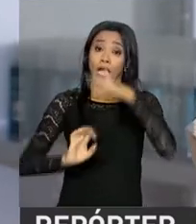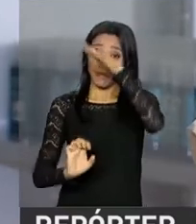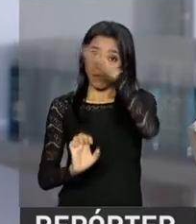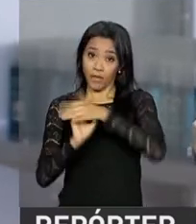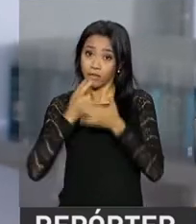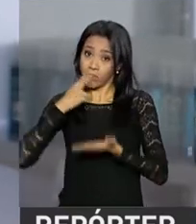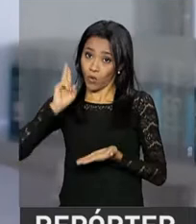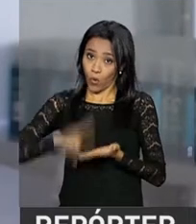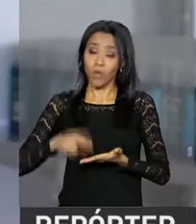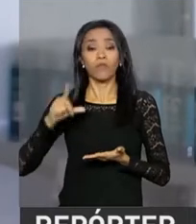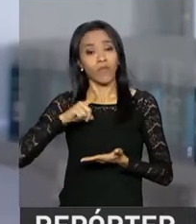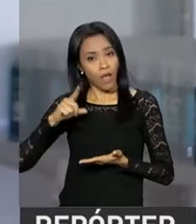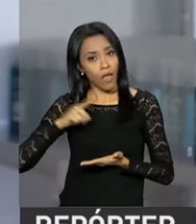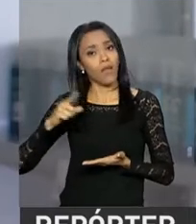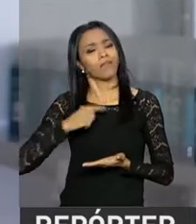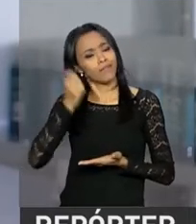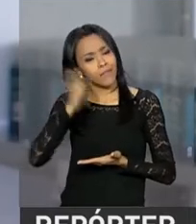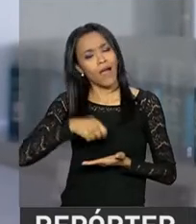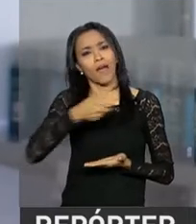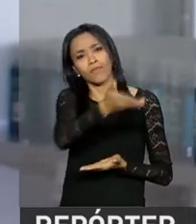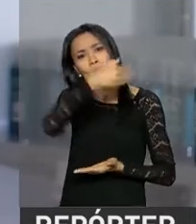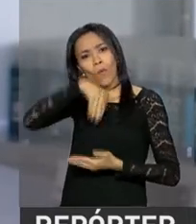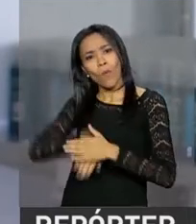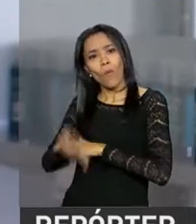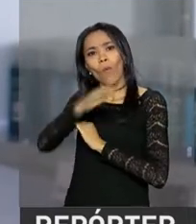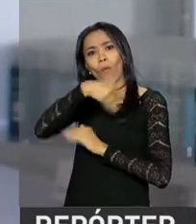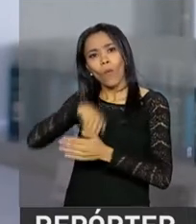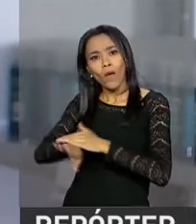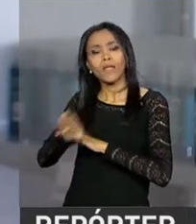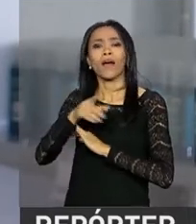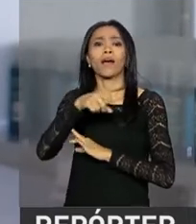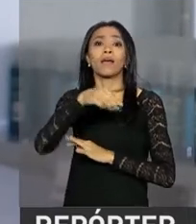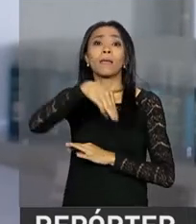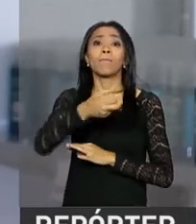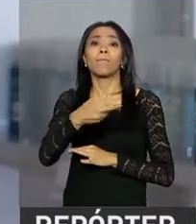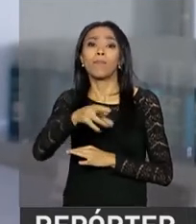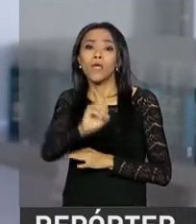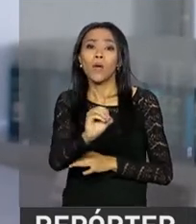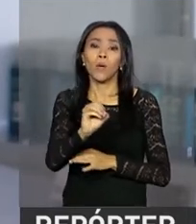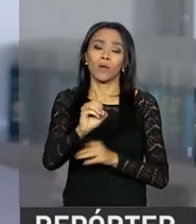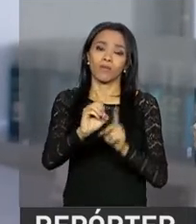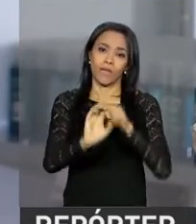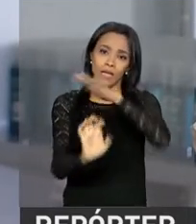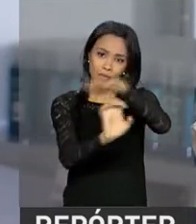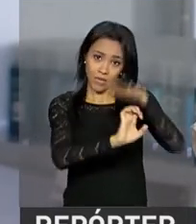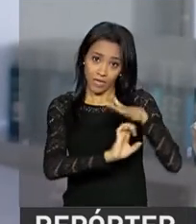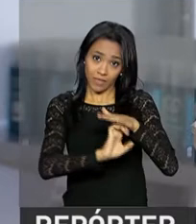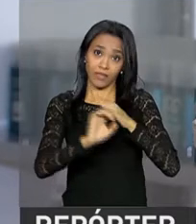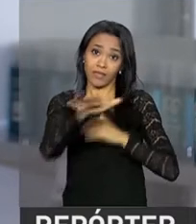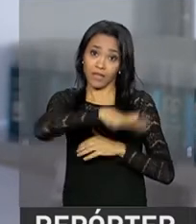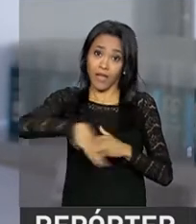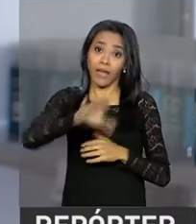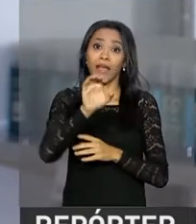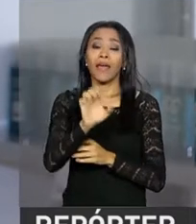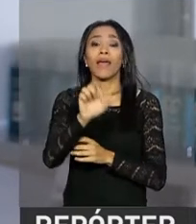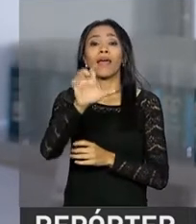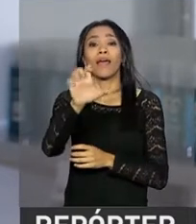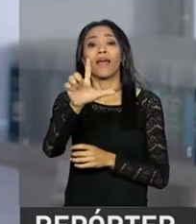de armazenagem e distribuição para pequenas e microempresas do comércio eletrônico. Já são 2 centros